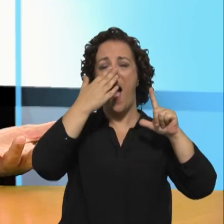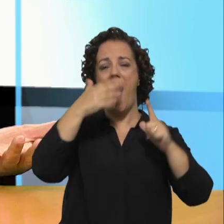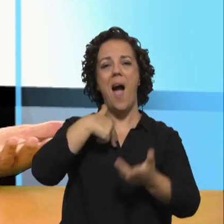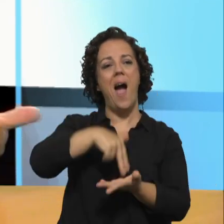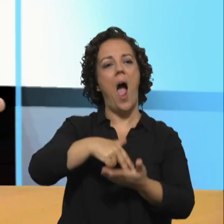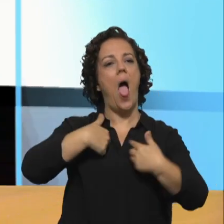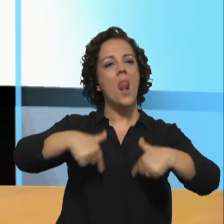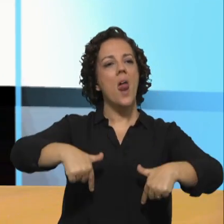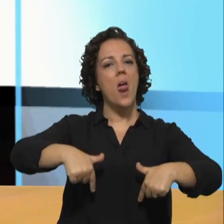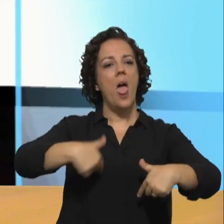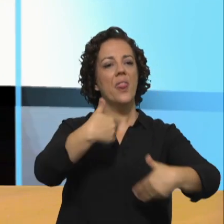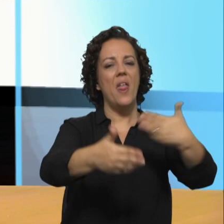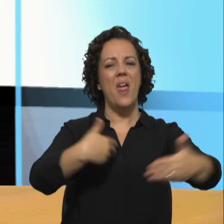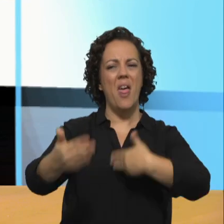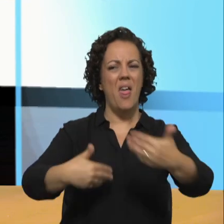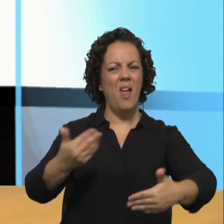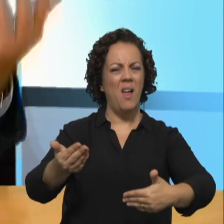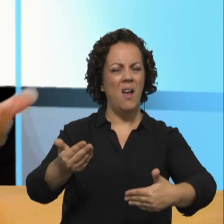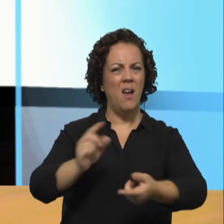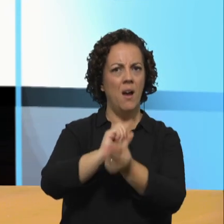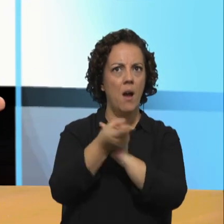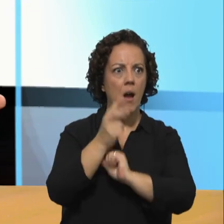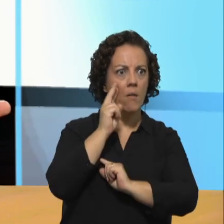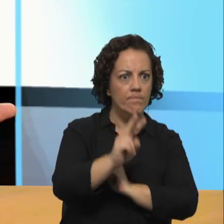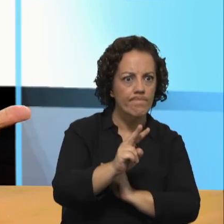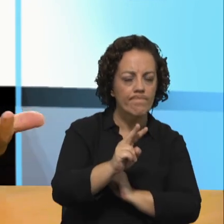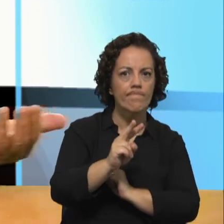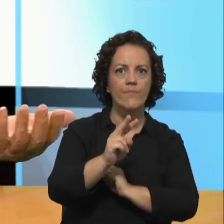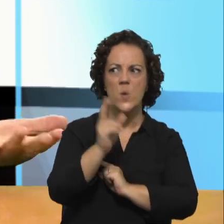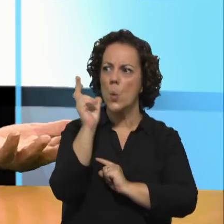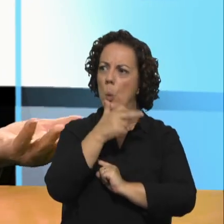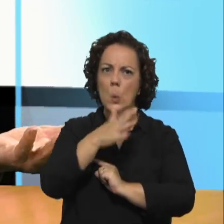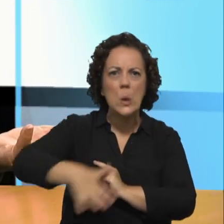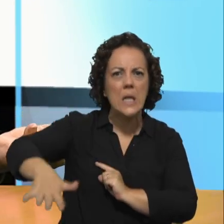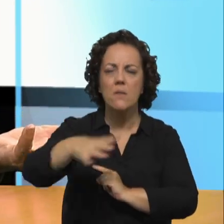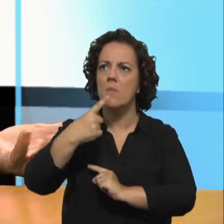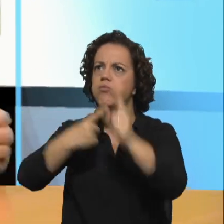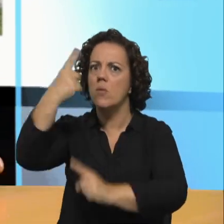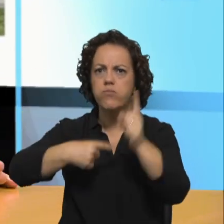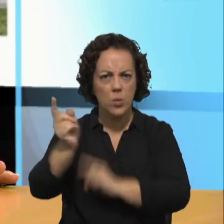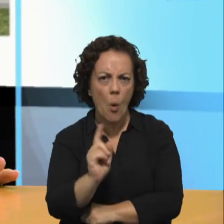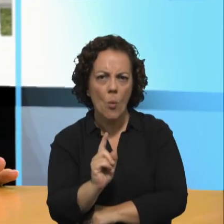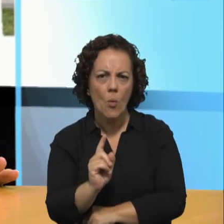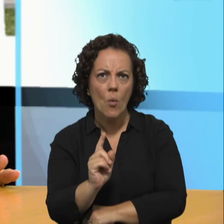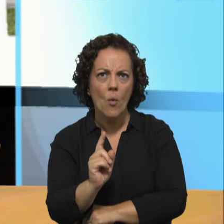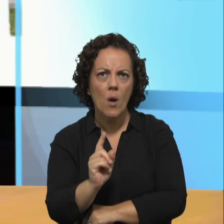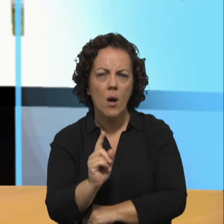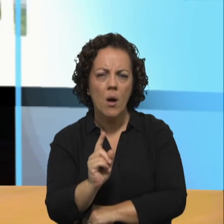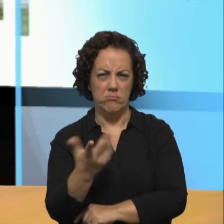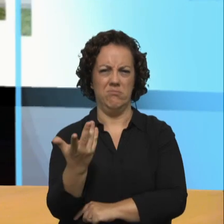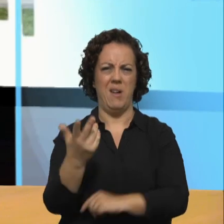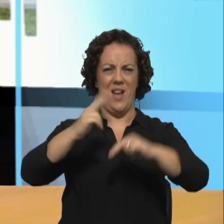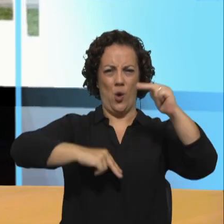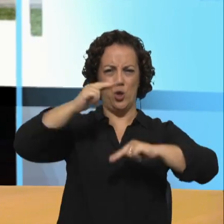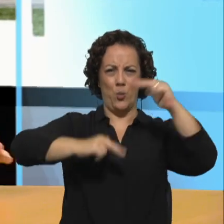subsidiariedades. Não é também para denunciar as situações execrandas que ali se vive? Construir casas. Por baixo